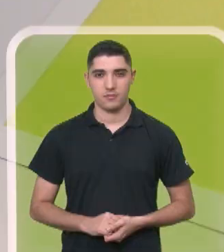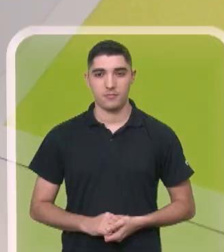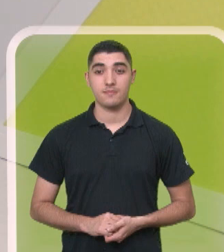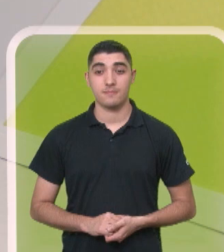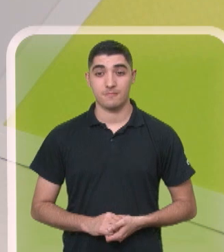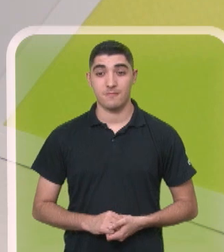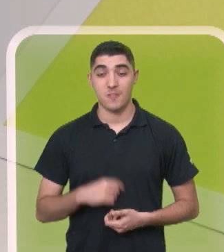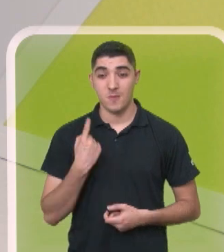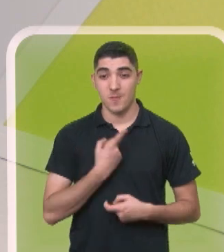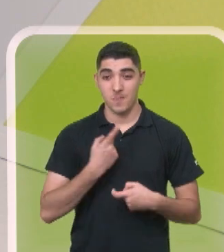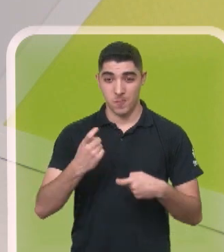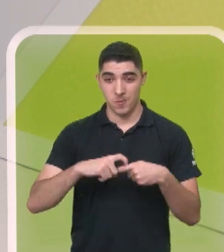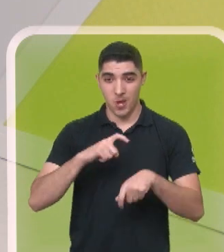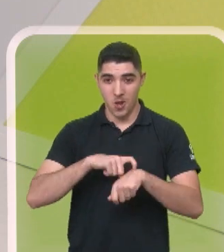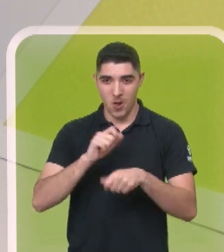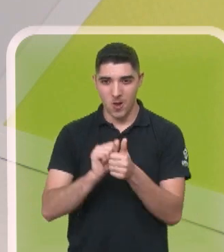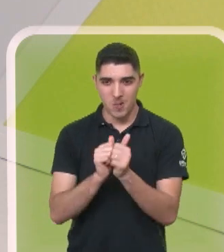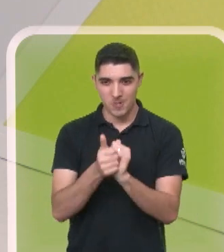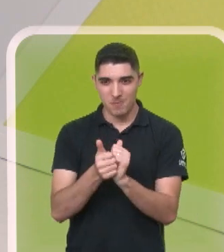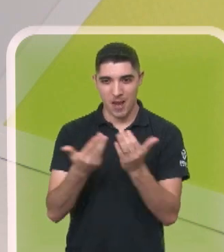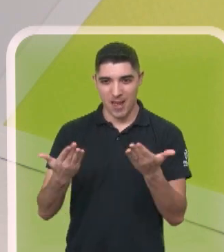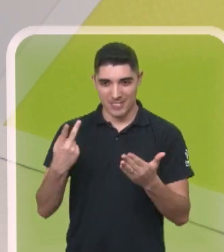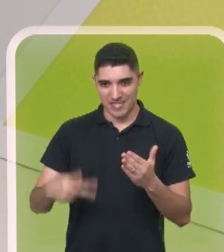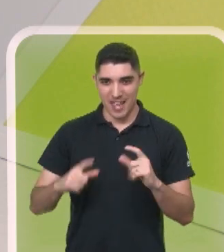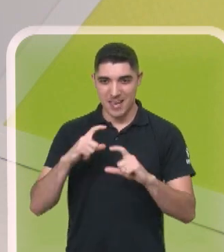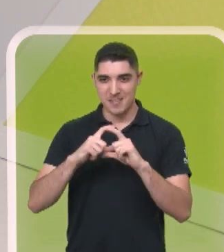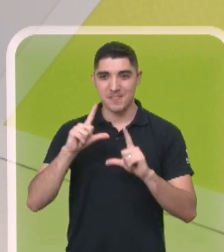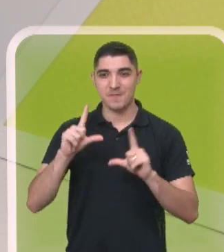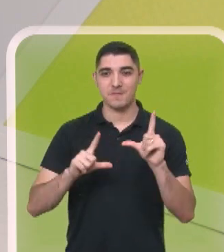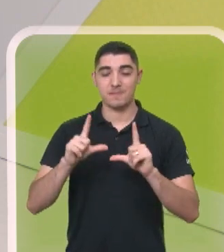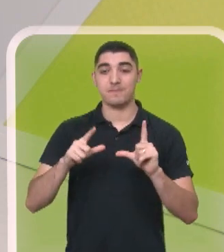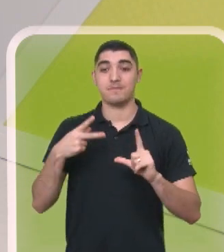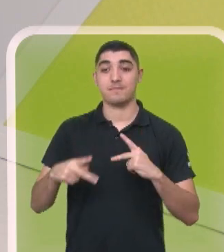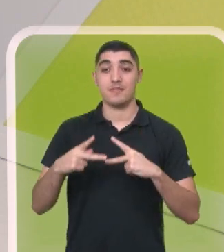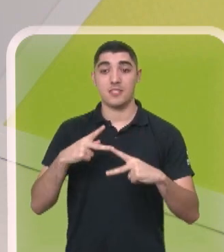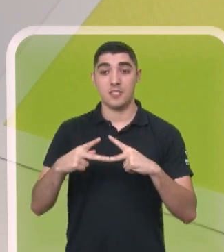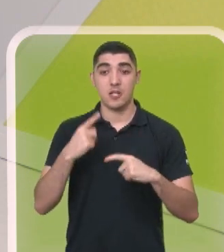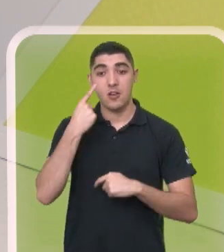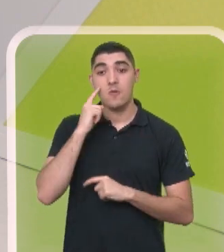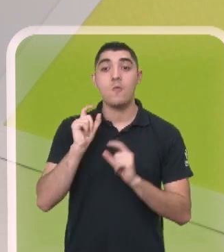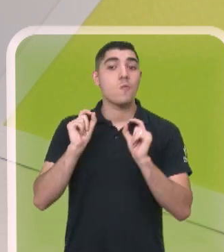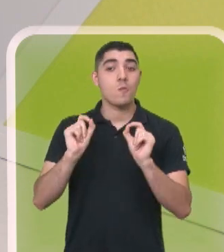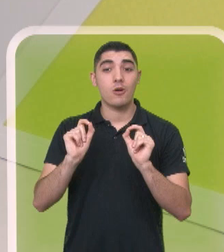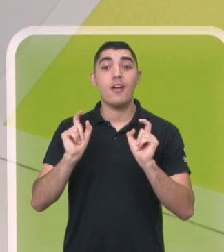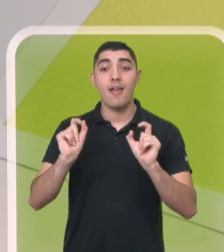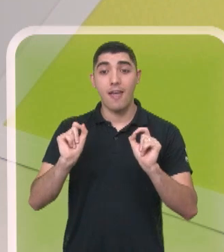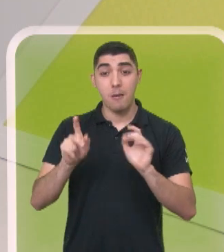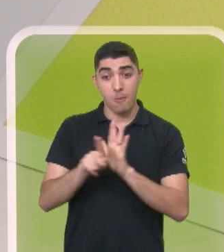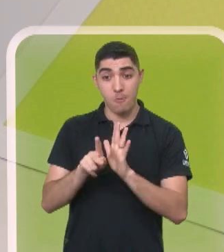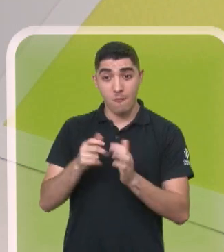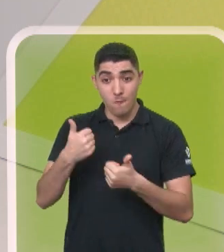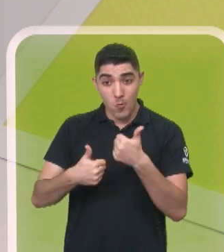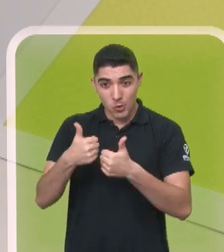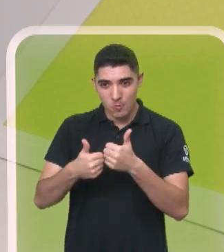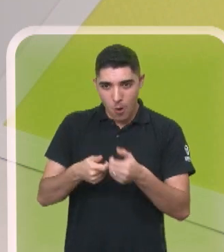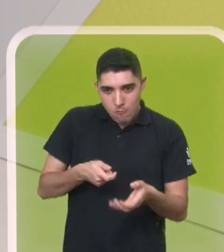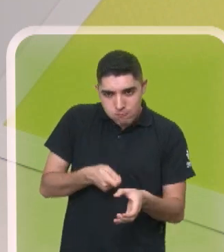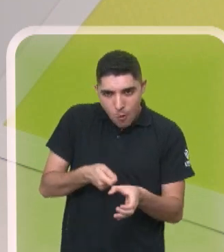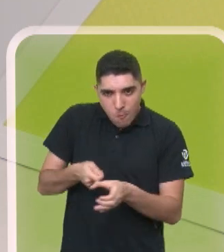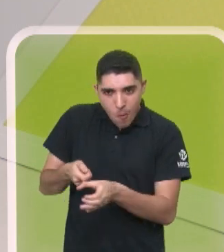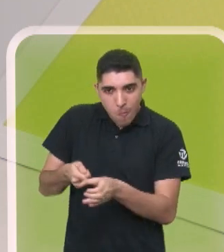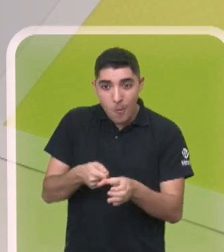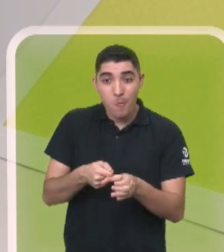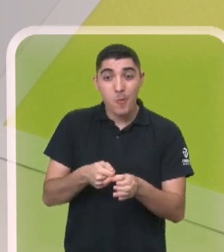Muito bem, estamos de volta com Hora do Esporte aqui na tela da TV Câmara de São José dos Campos para falar de futebol de mesa, o popular futebol de